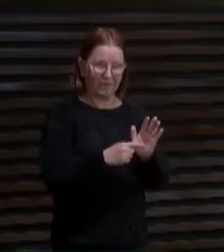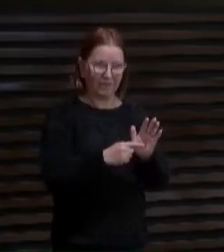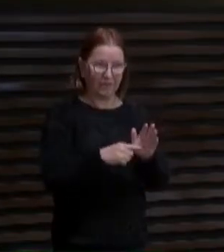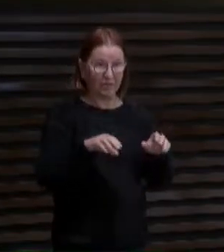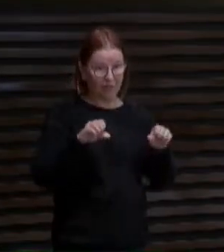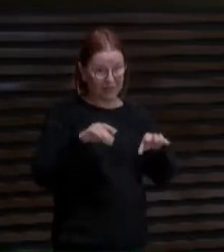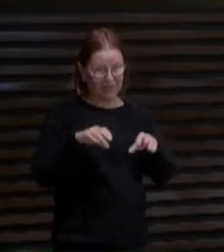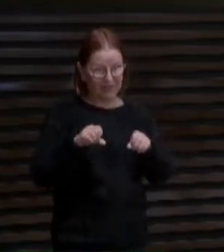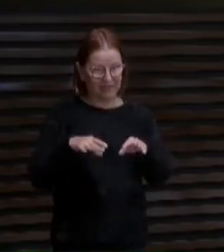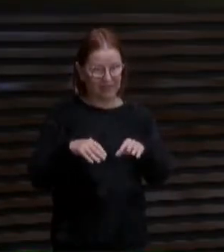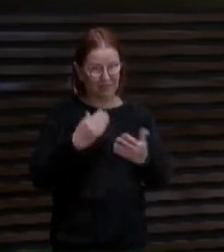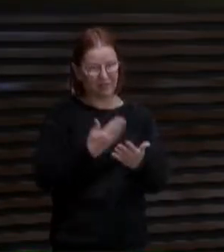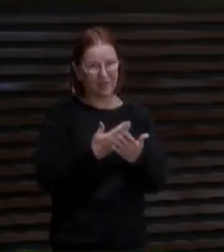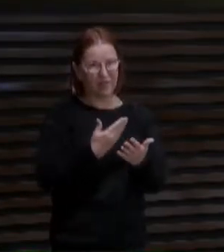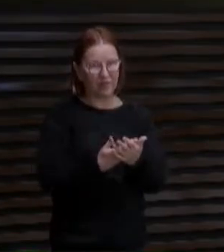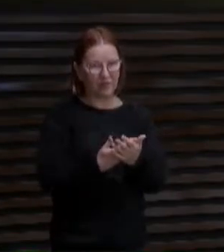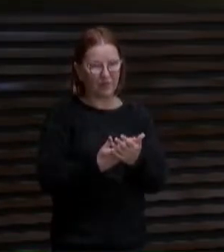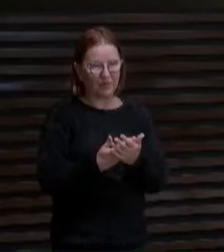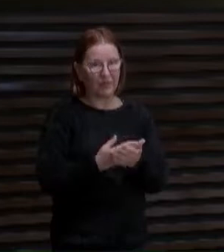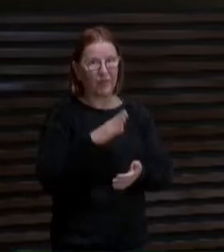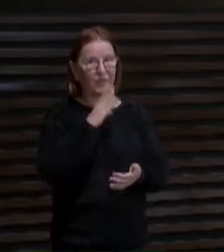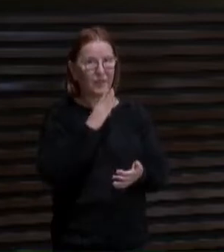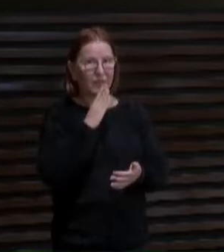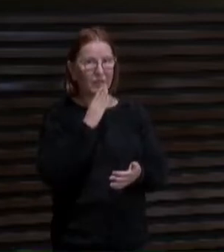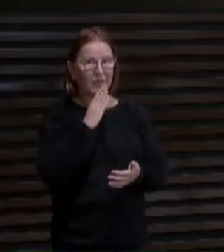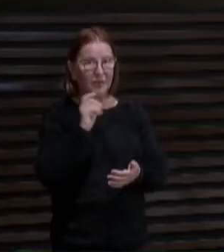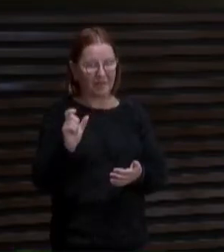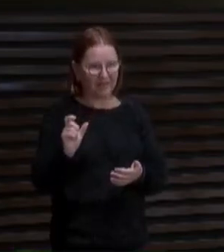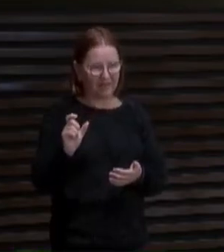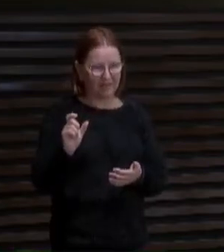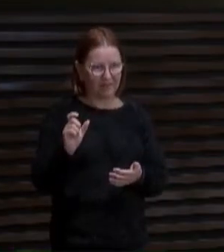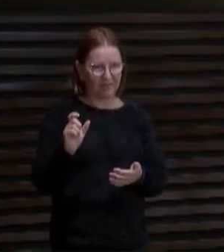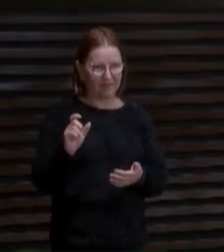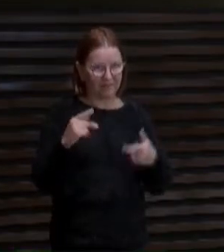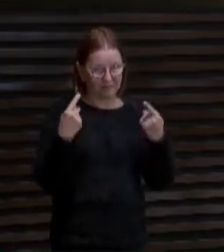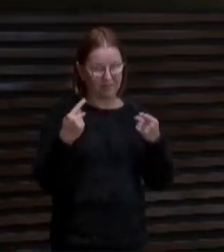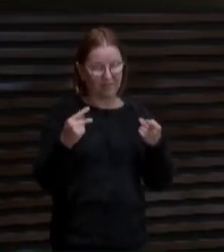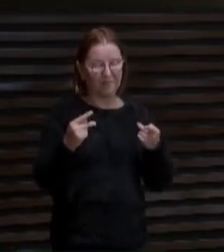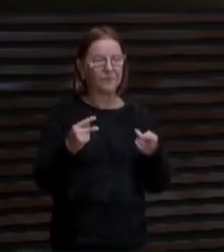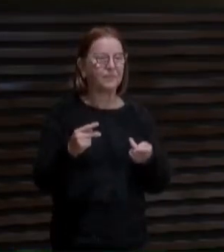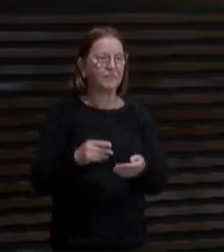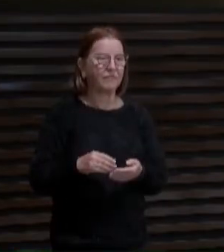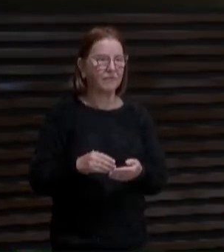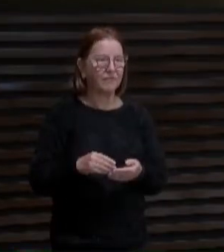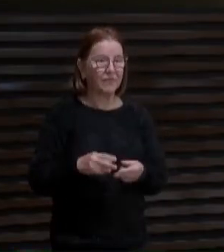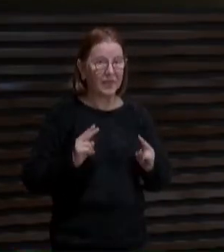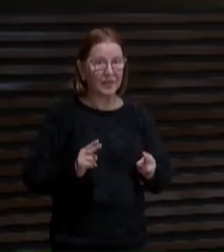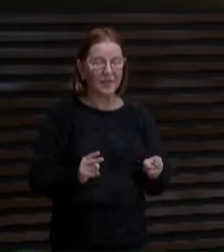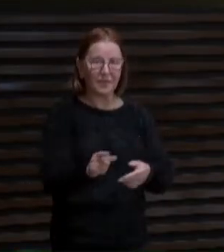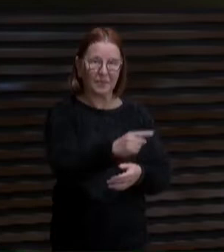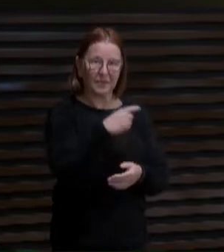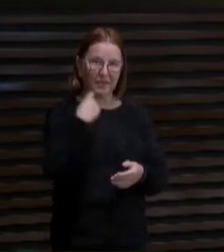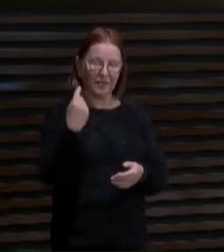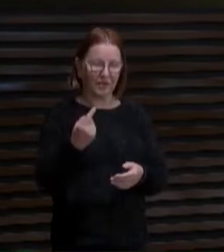a um estudo a um conhecimento a uma palavra toda vez que nós